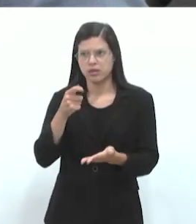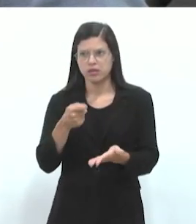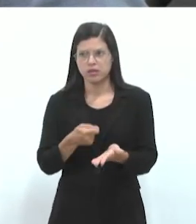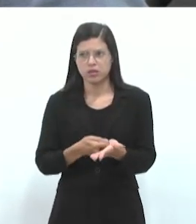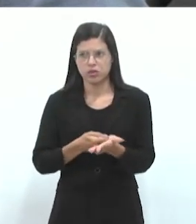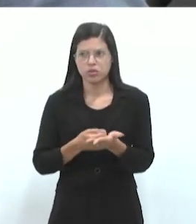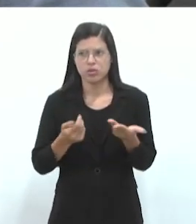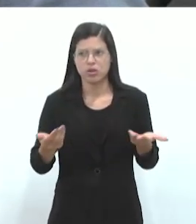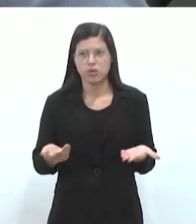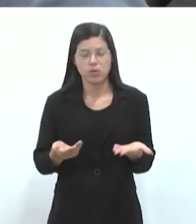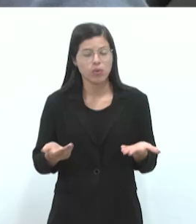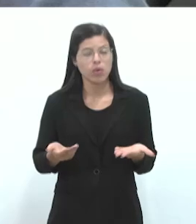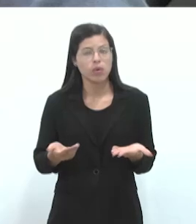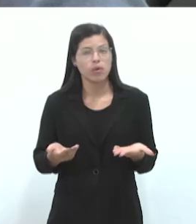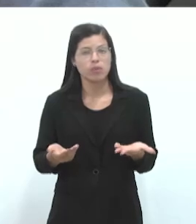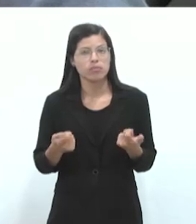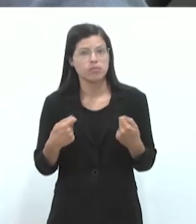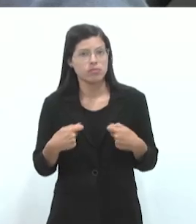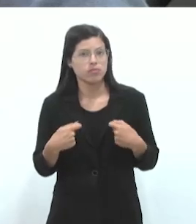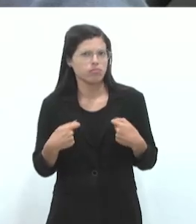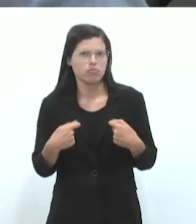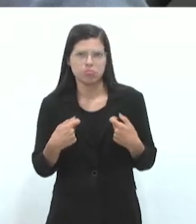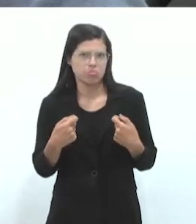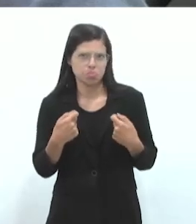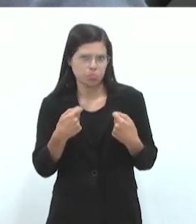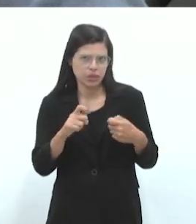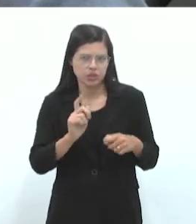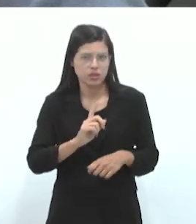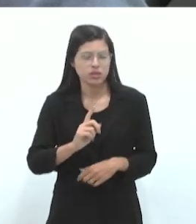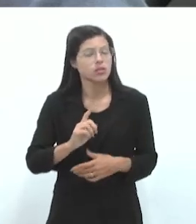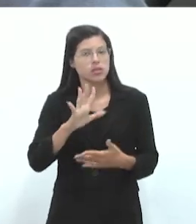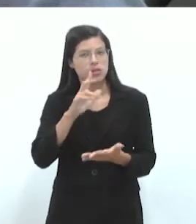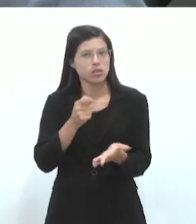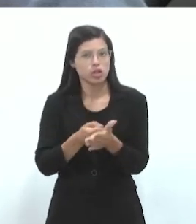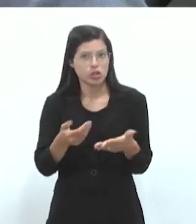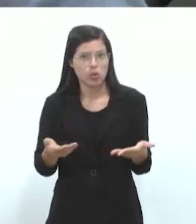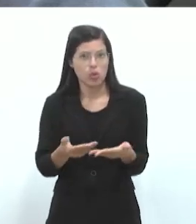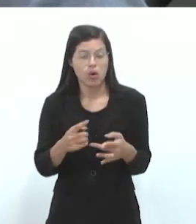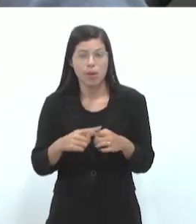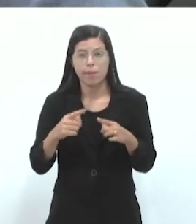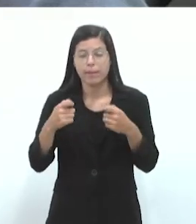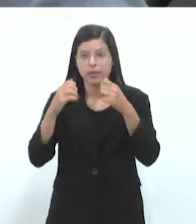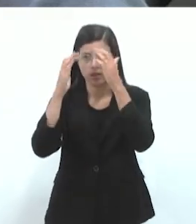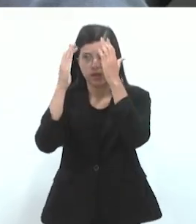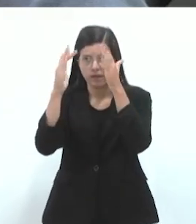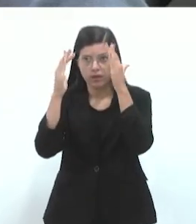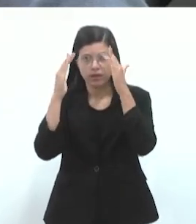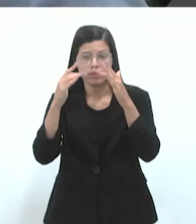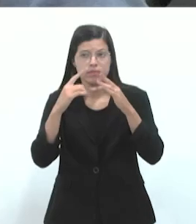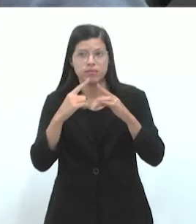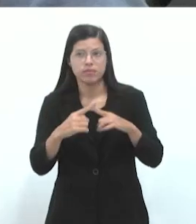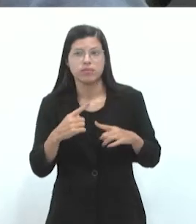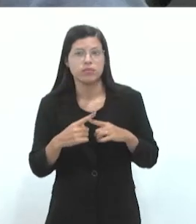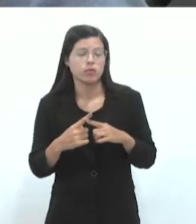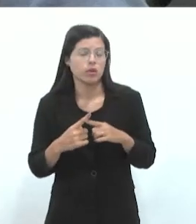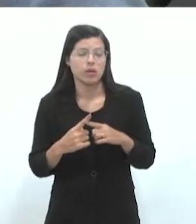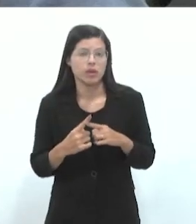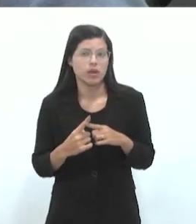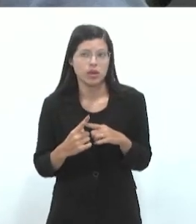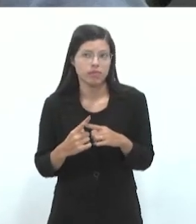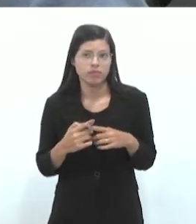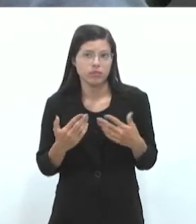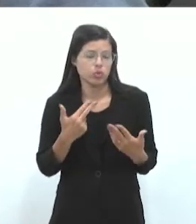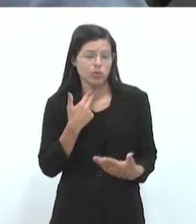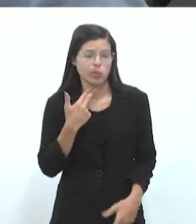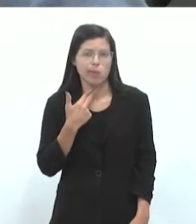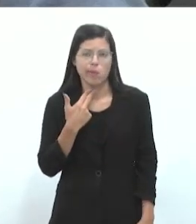mas que merece da gente uma reflexão, porque senão começa enunciado número 3, a cabo e rabo, e a gente não